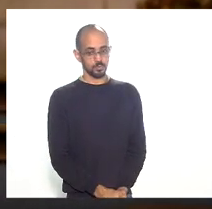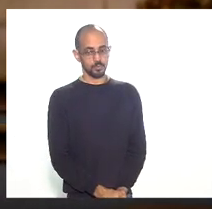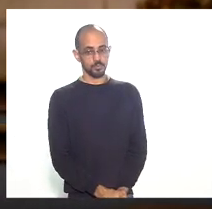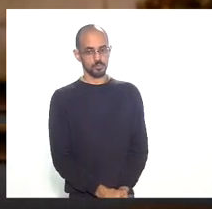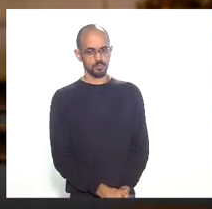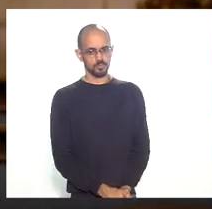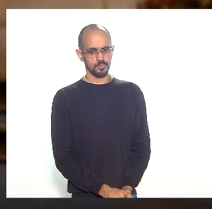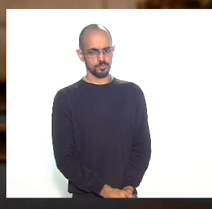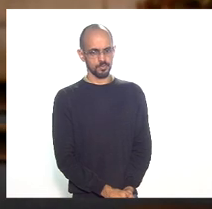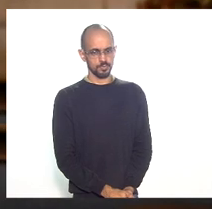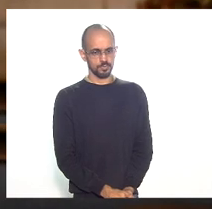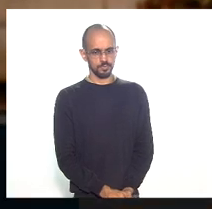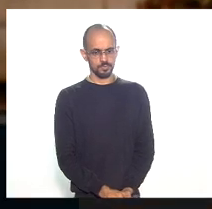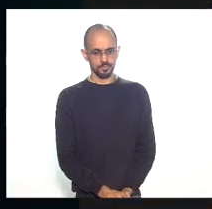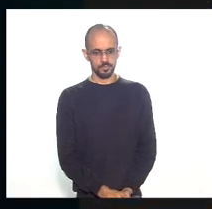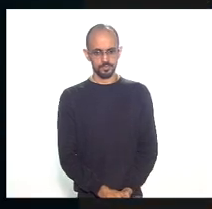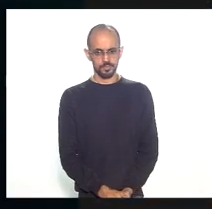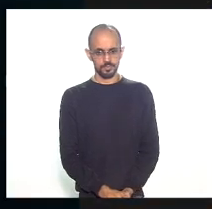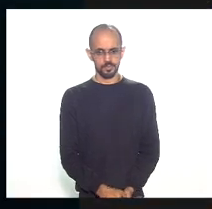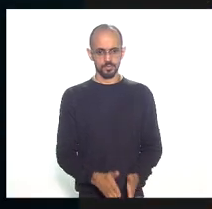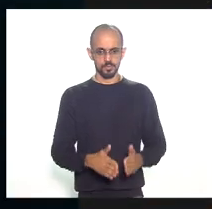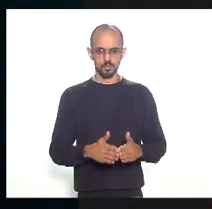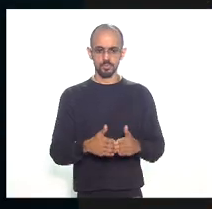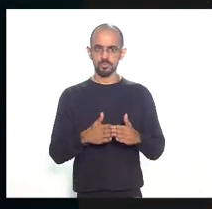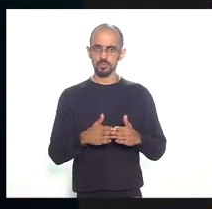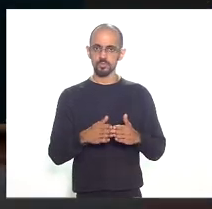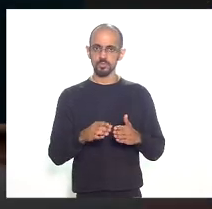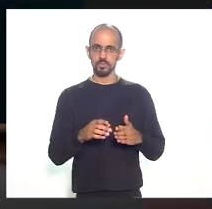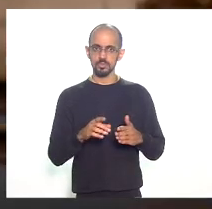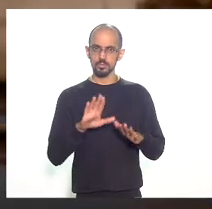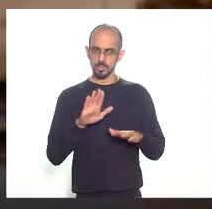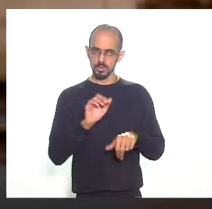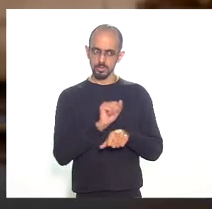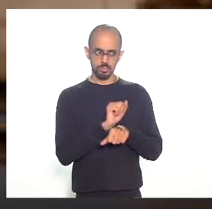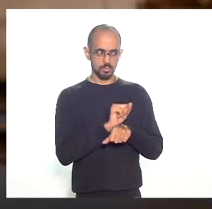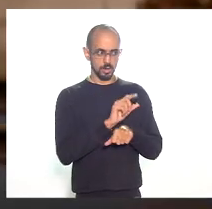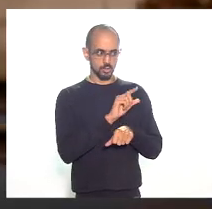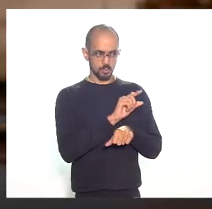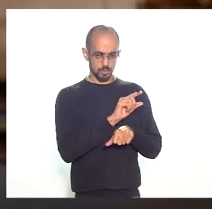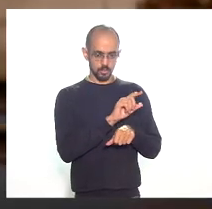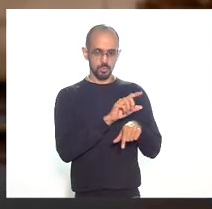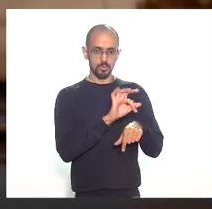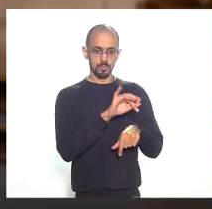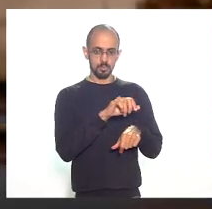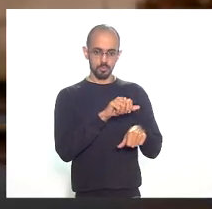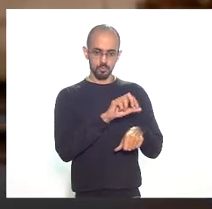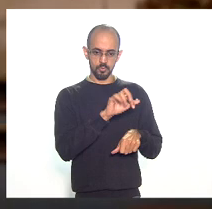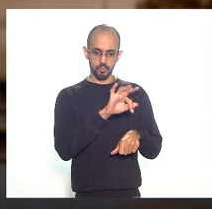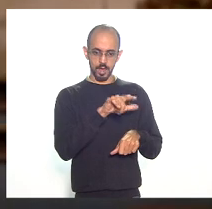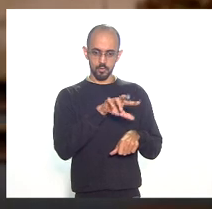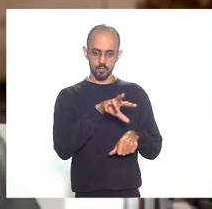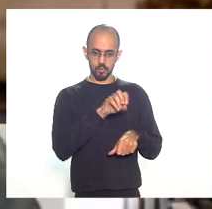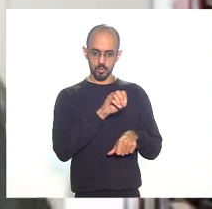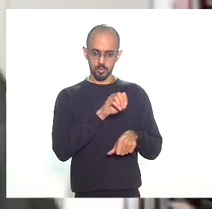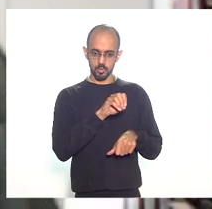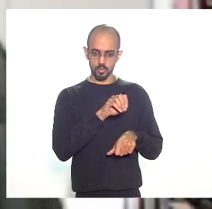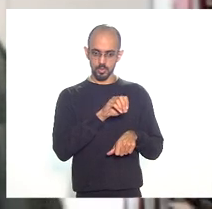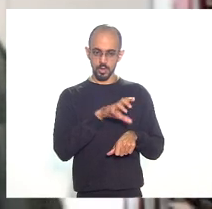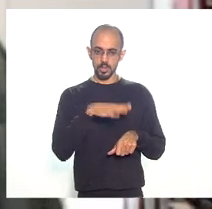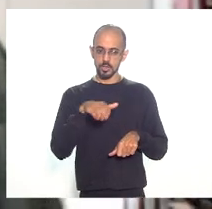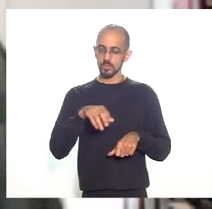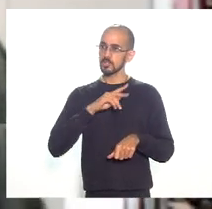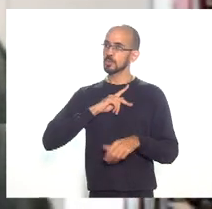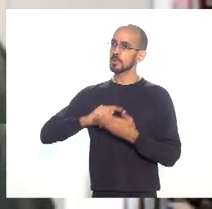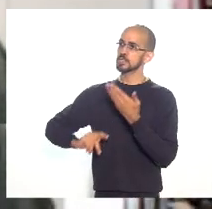deputado André Serafini, presidente, por gentileza. Já, já. Vamos ouvir o Flávio. Presidente, senhor presidente, deputados,